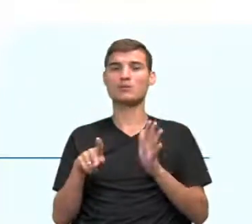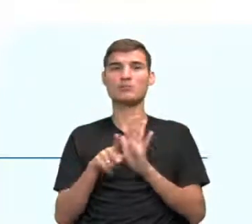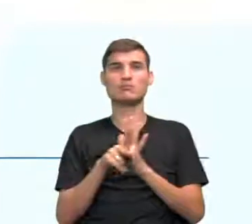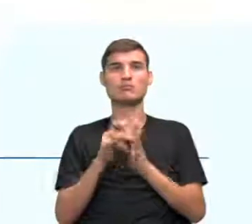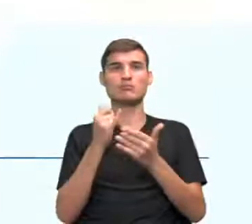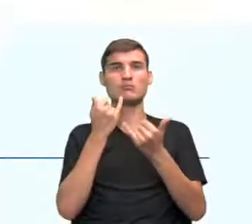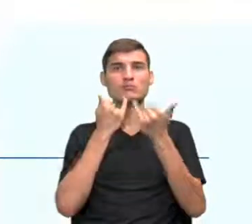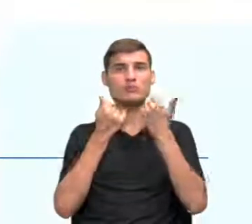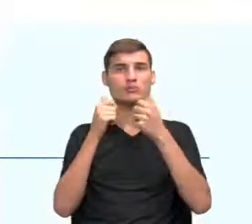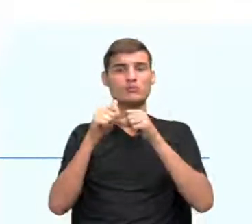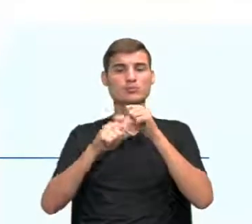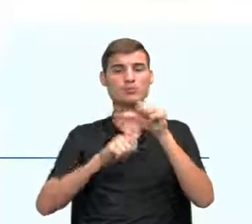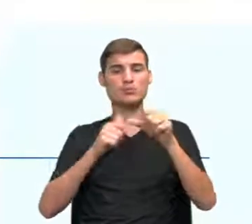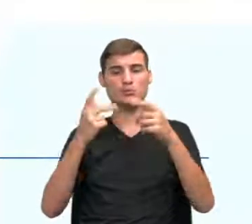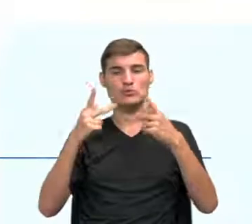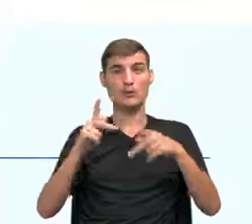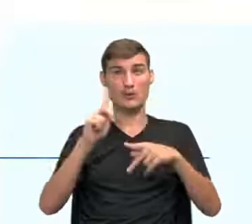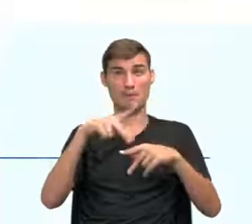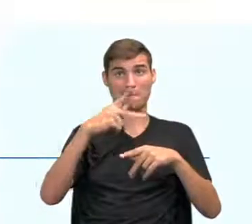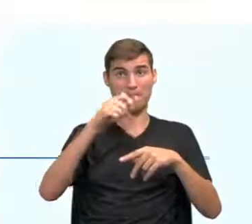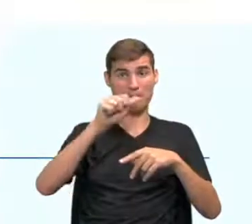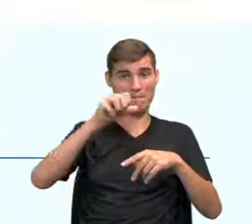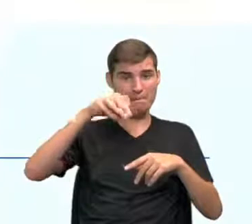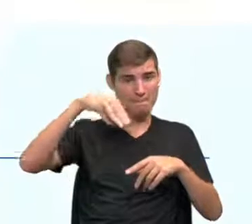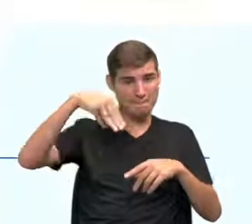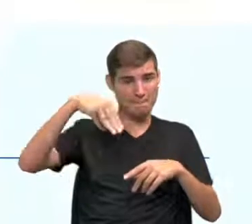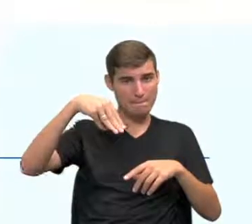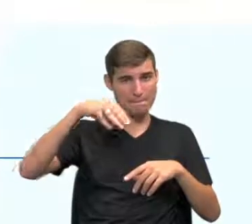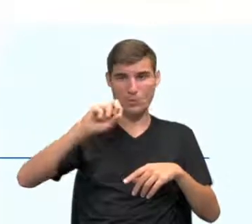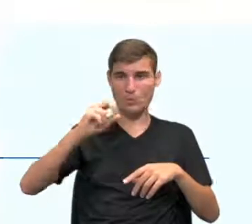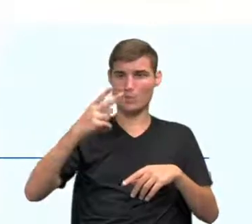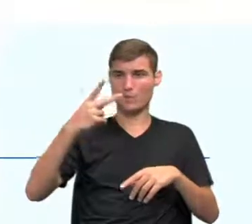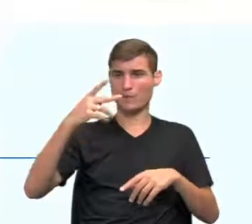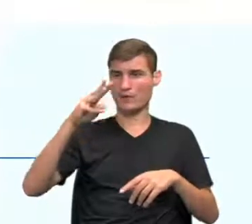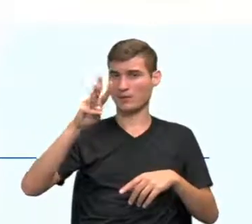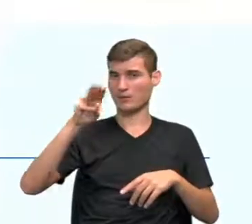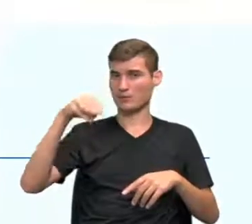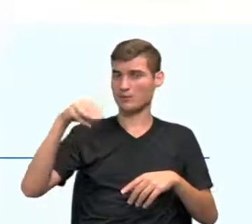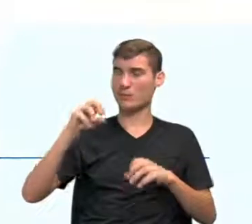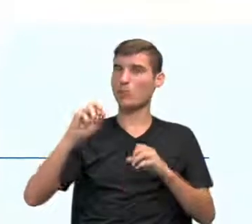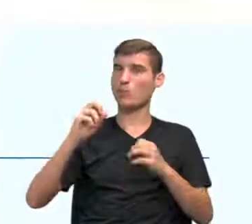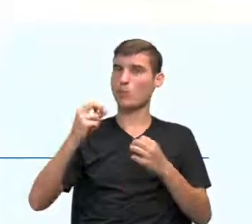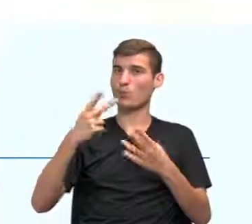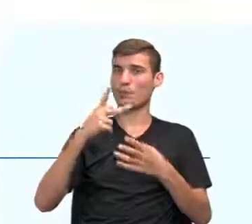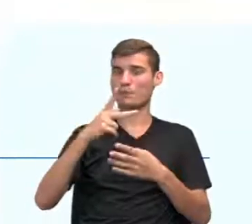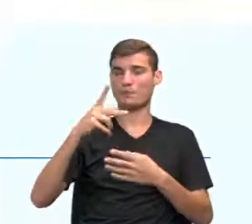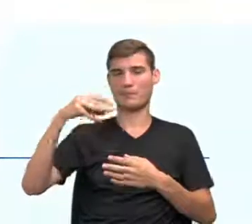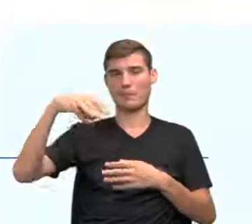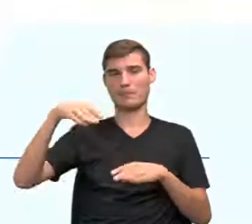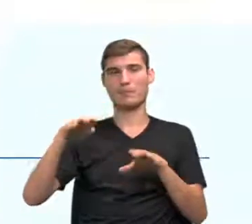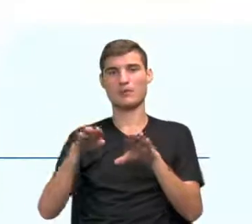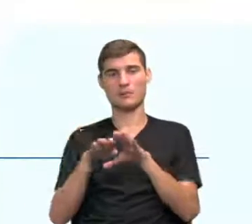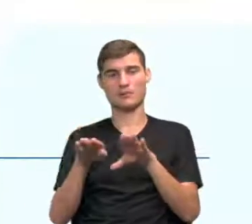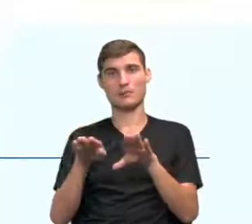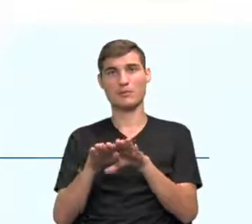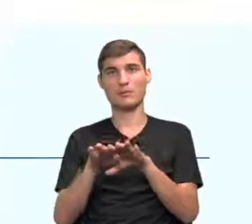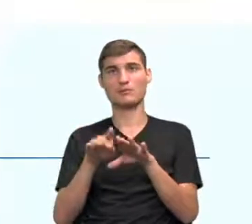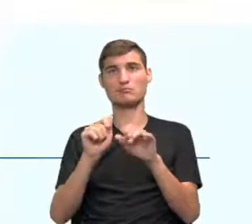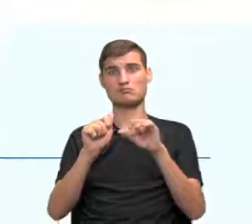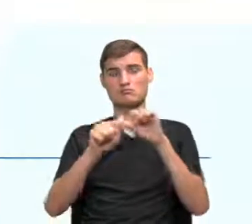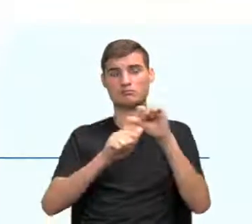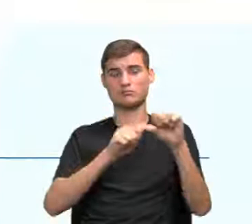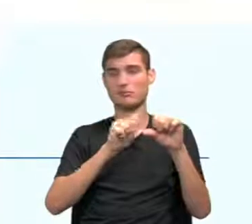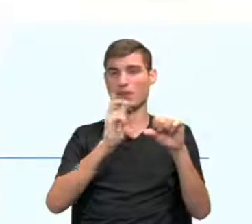a modulação nesse caso? É PAM, é PWM e é PPM. Eu modulo o pulso